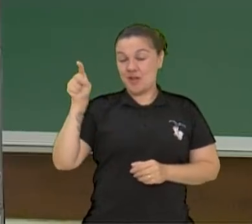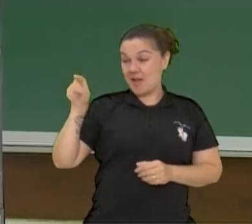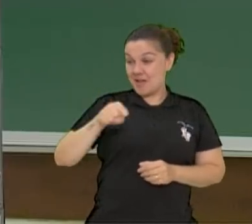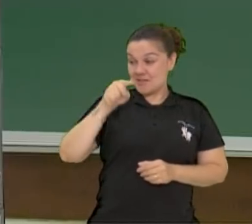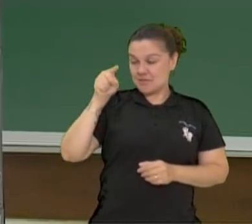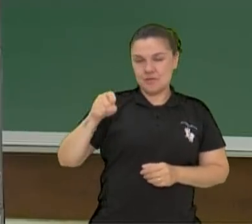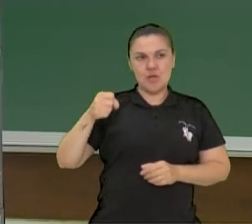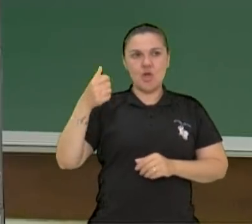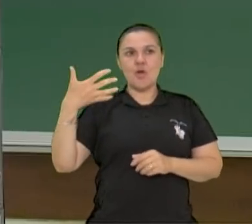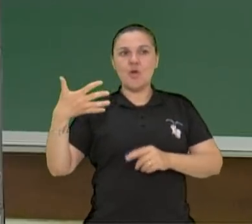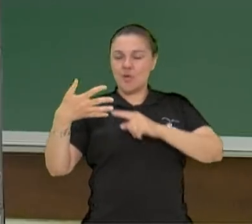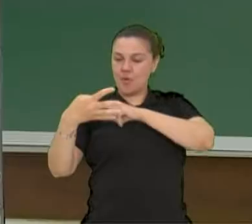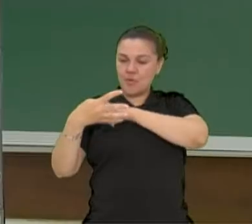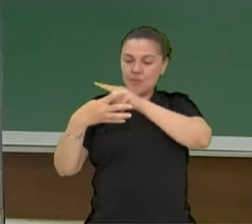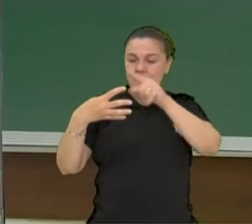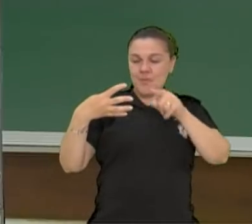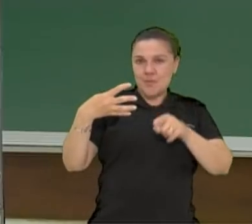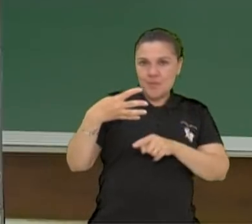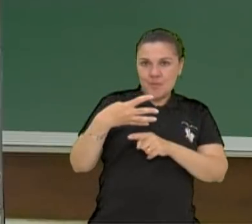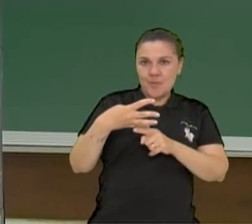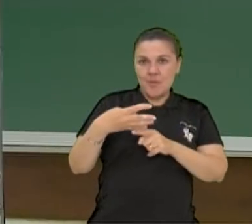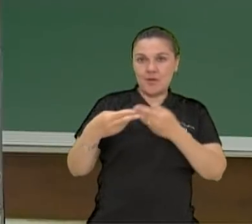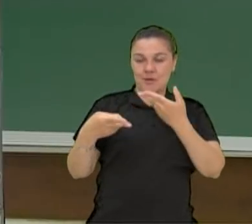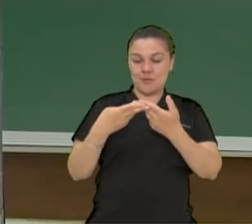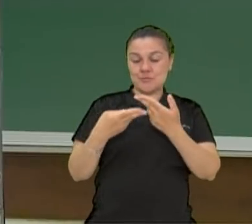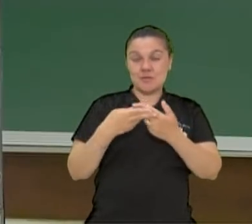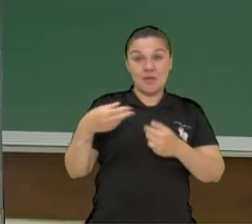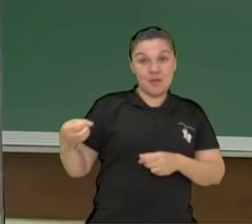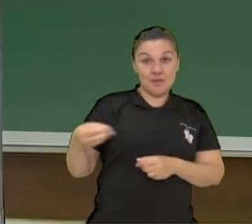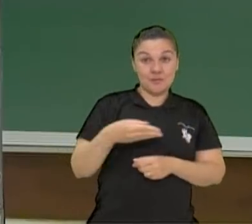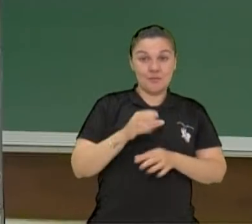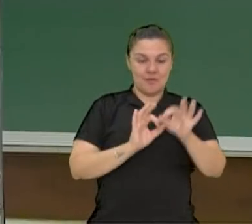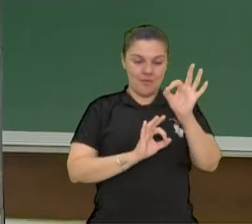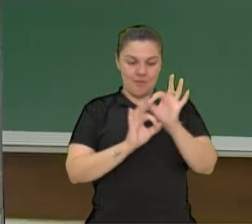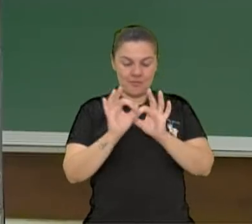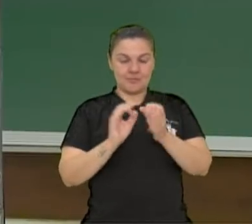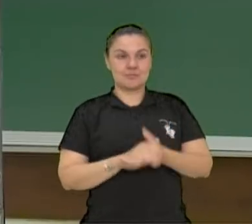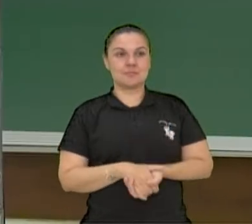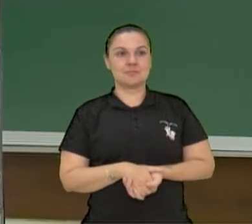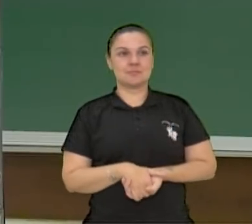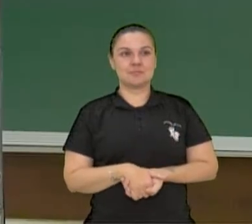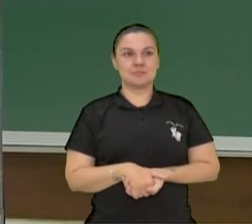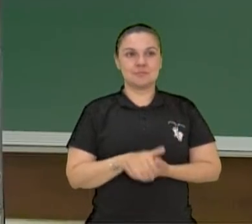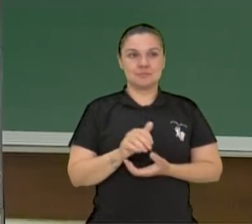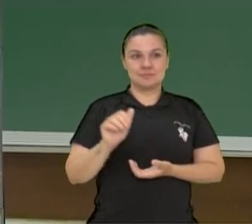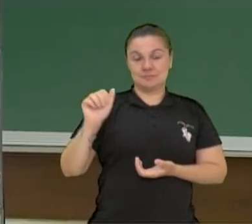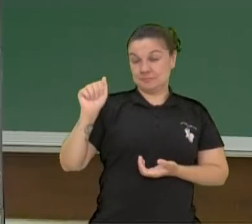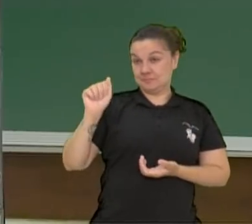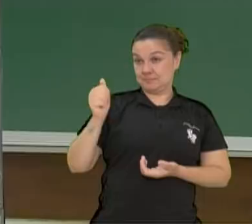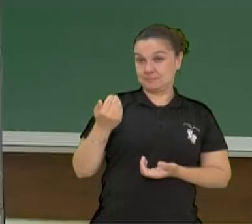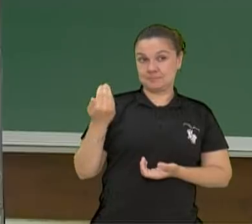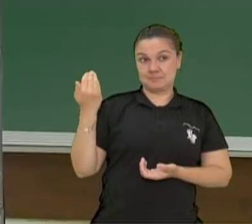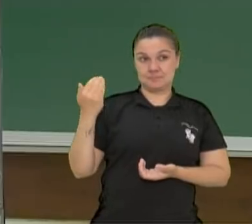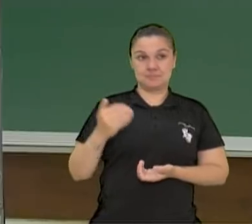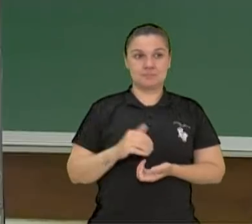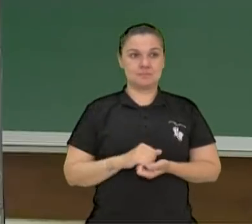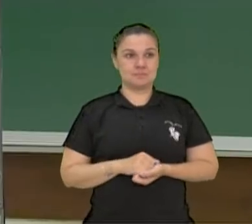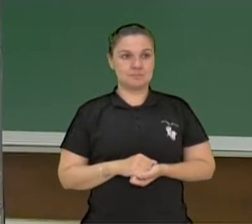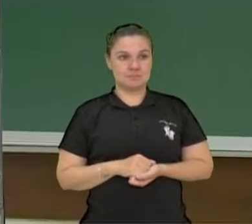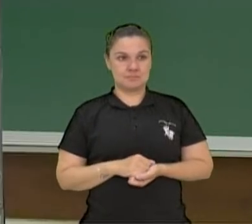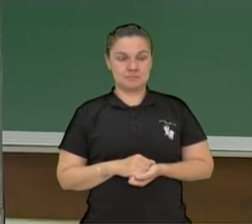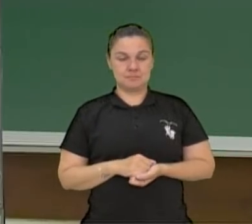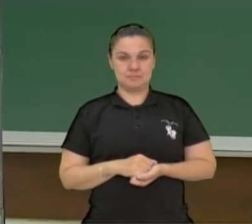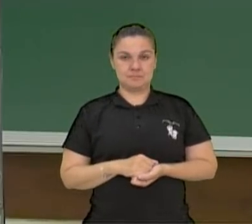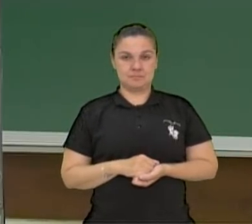a alternativa correta ao se considerar a nova reforma ortográfica. Alternativa A, ela não para de